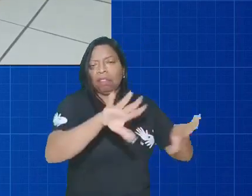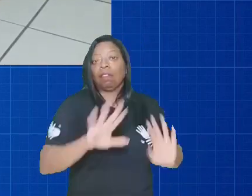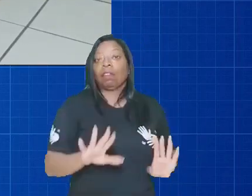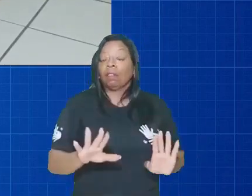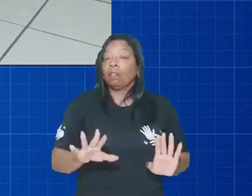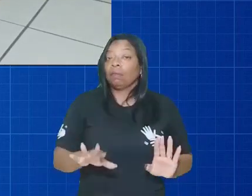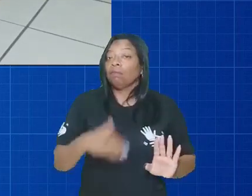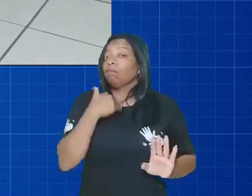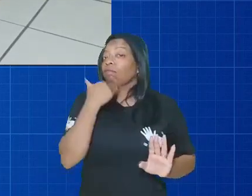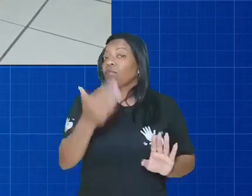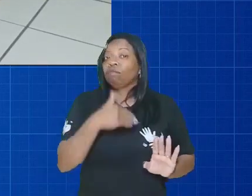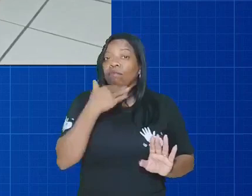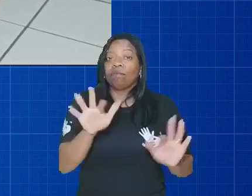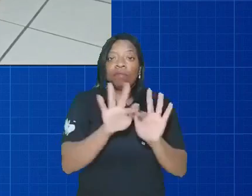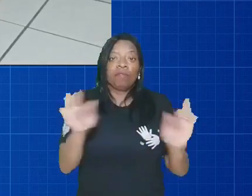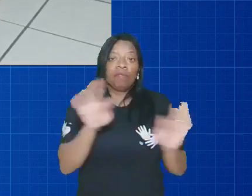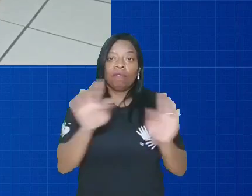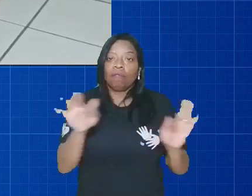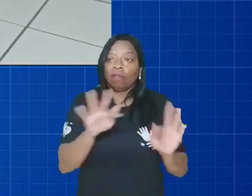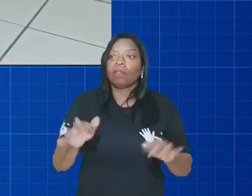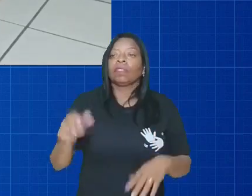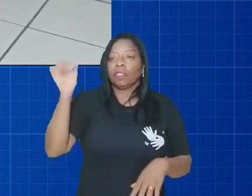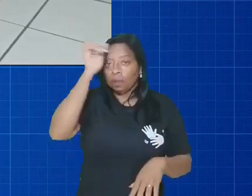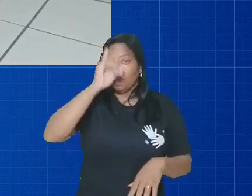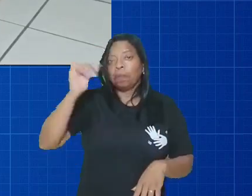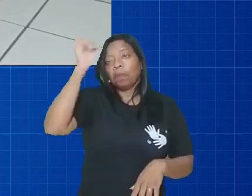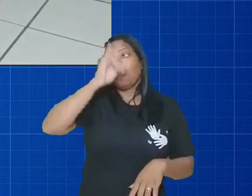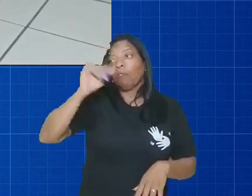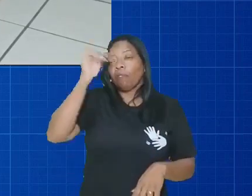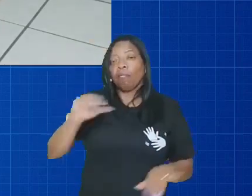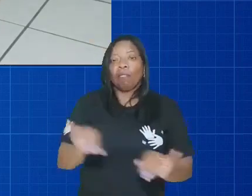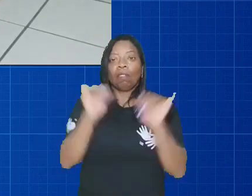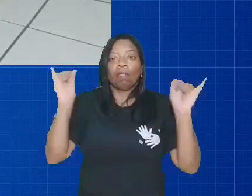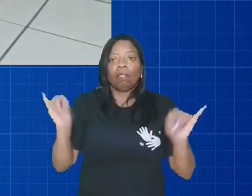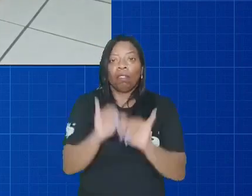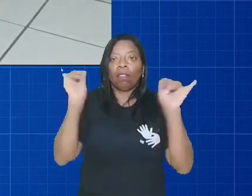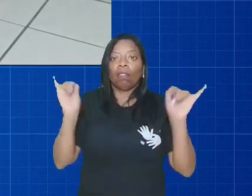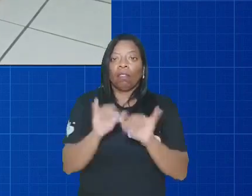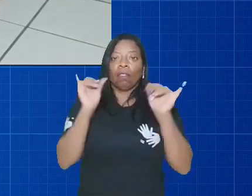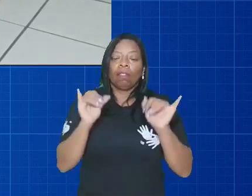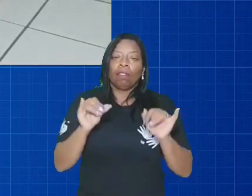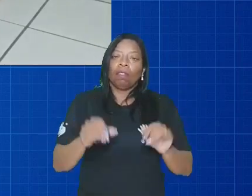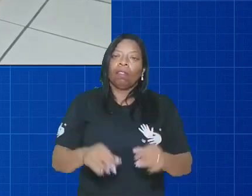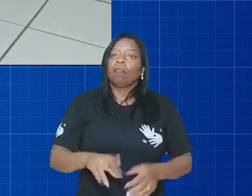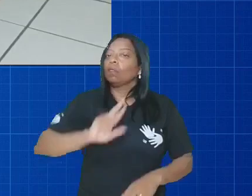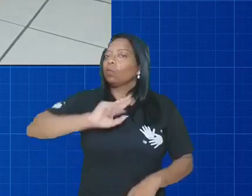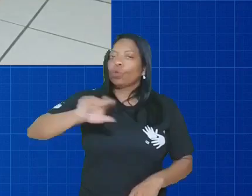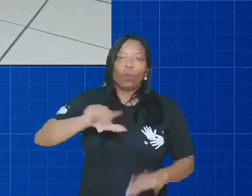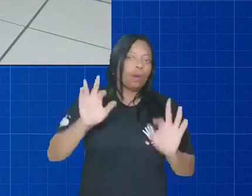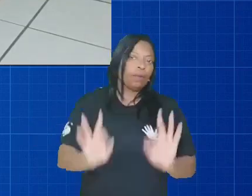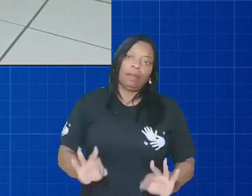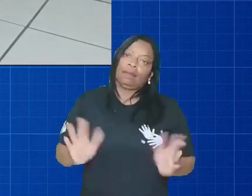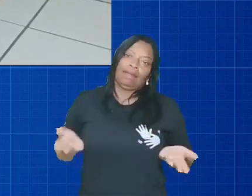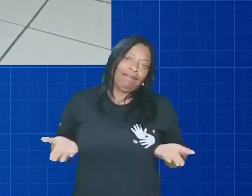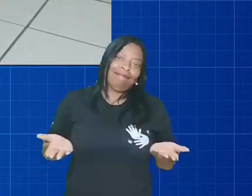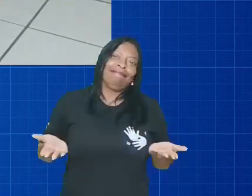colaboram em nada. Então, banalizar uma dor não ajuda em nada. Felizmente, hoje,